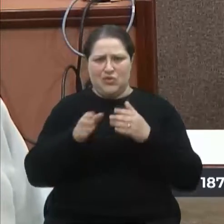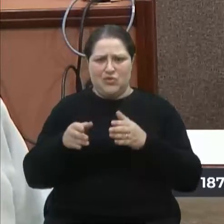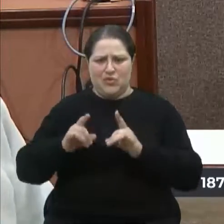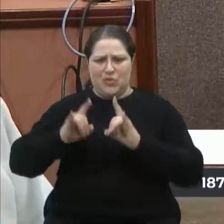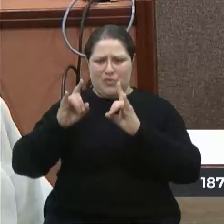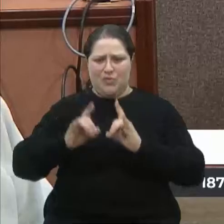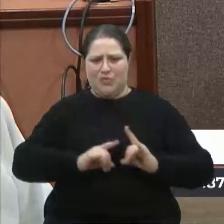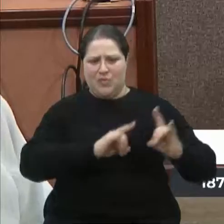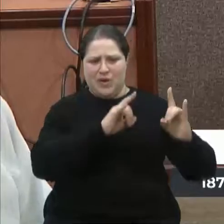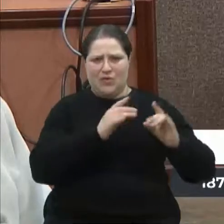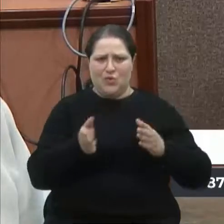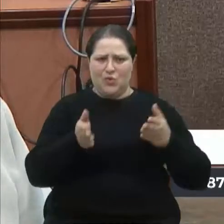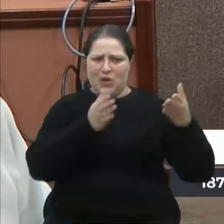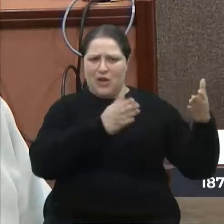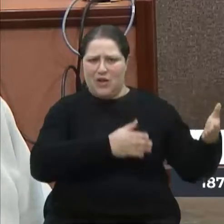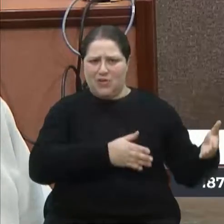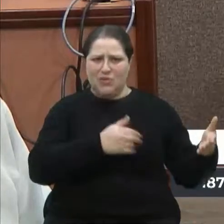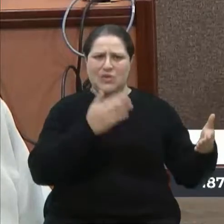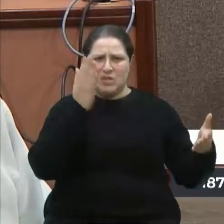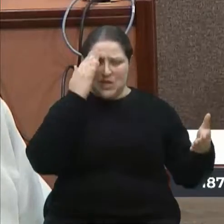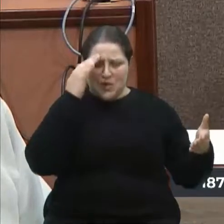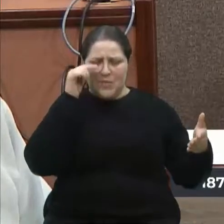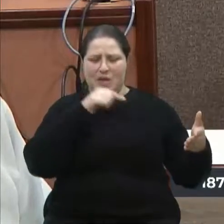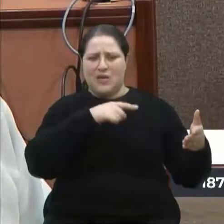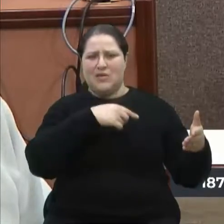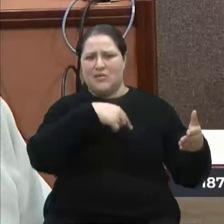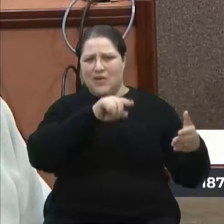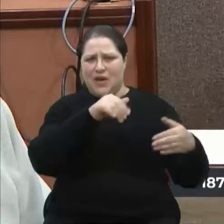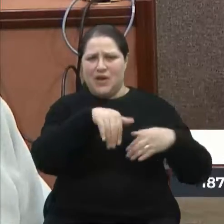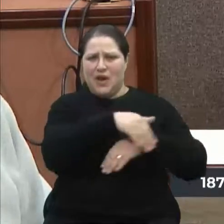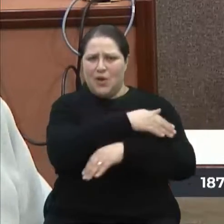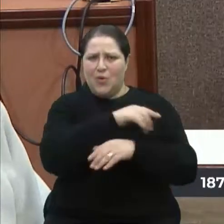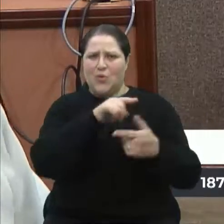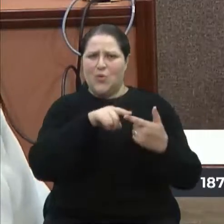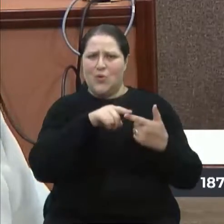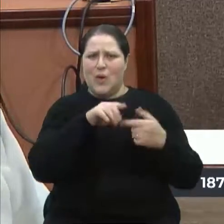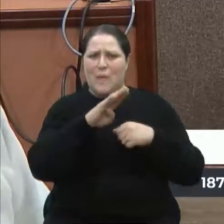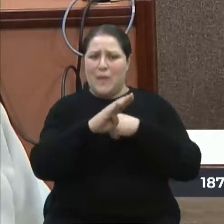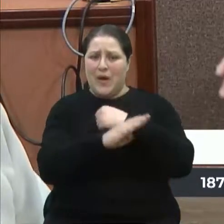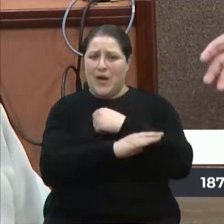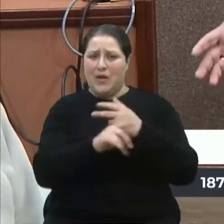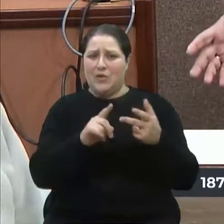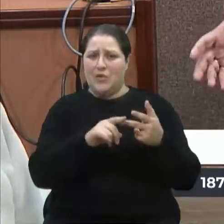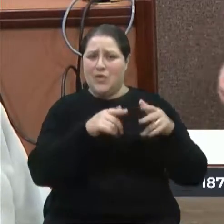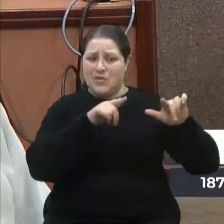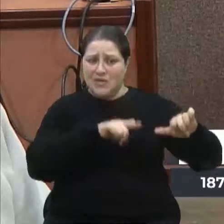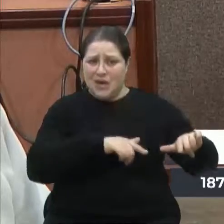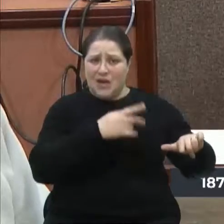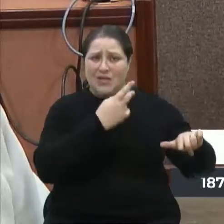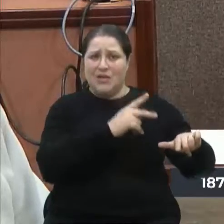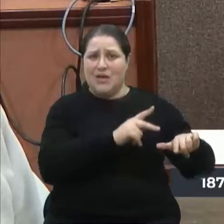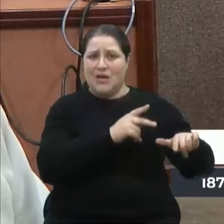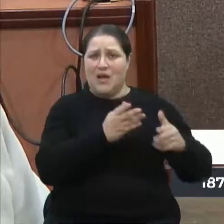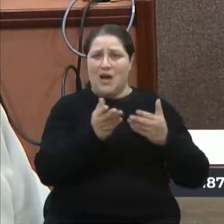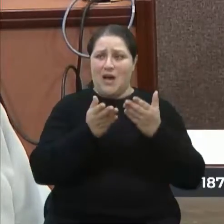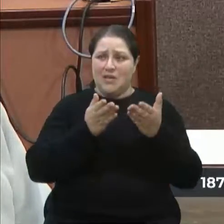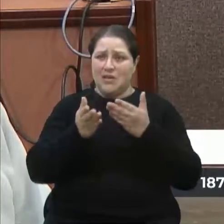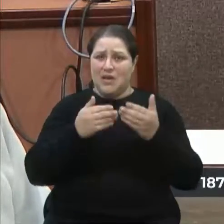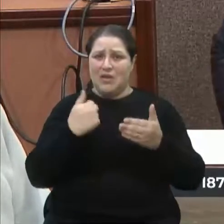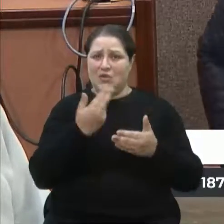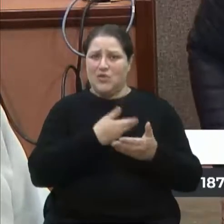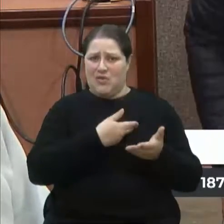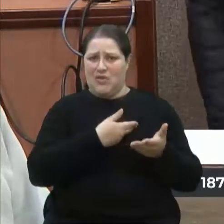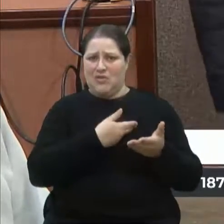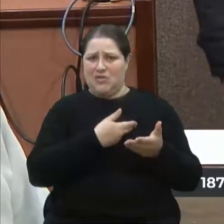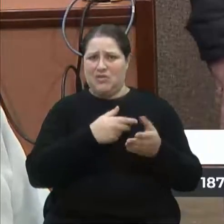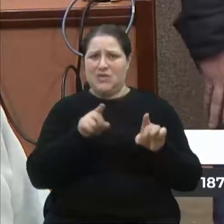nas ruas, sabemos que eles estão nos bairros, sabemos que eles estão ali no gabinete, nos atendendo às sei lá eu que horas da